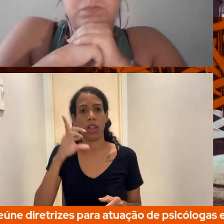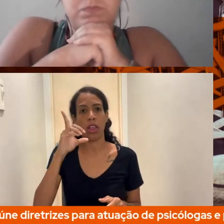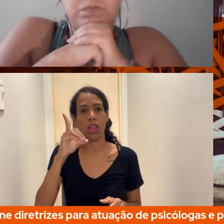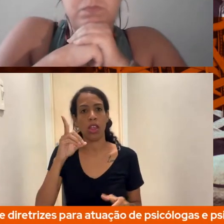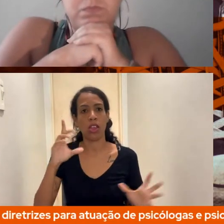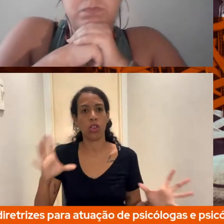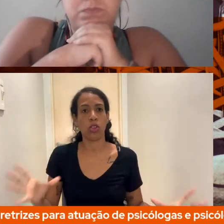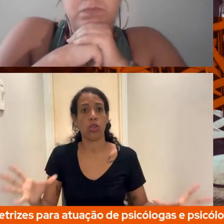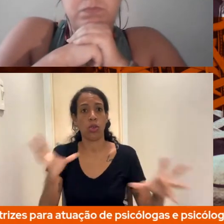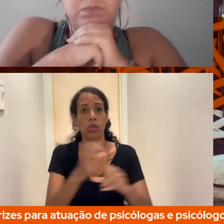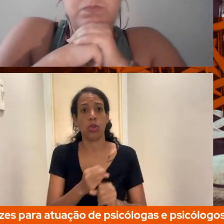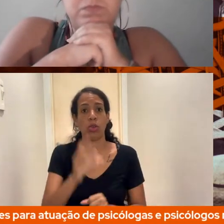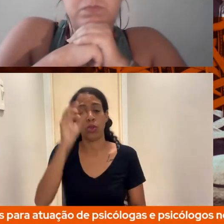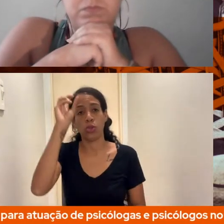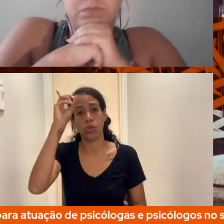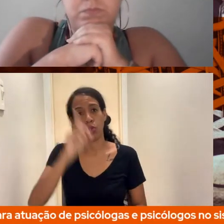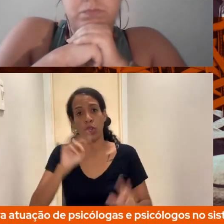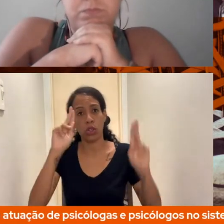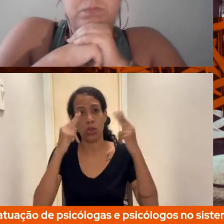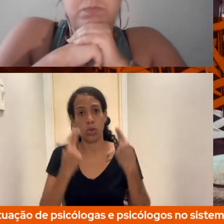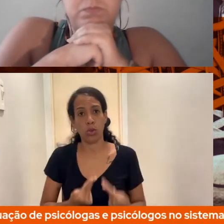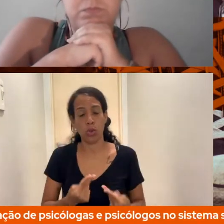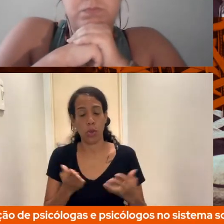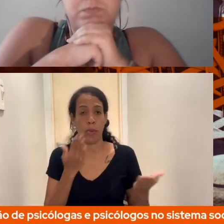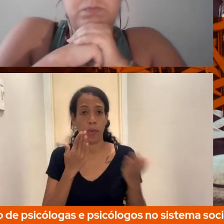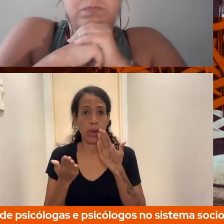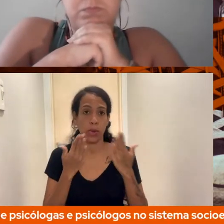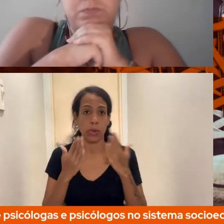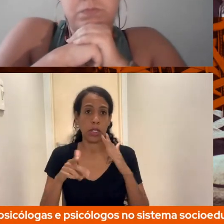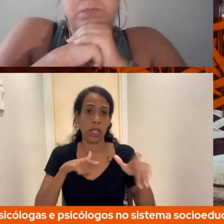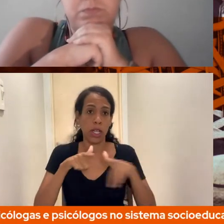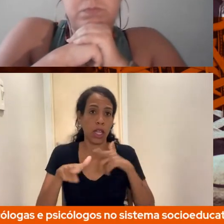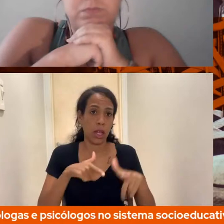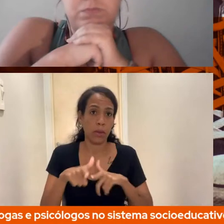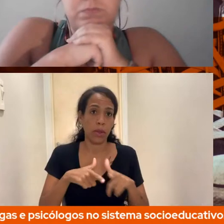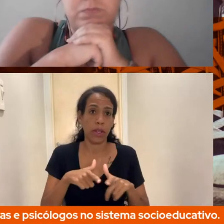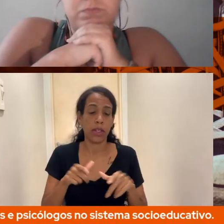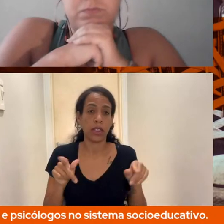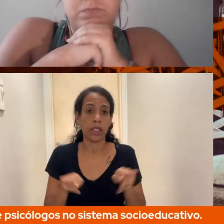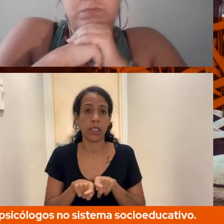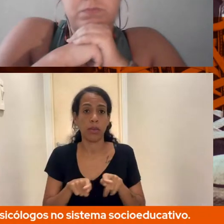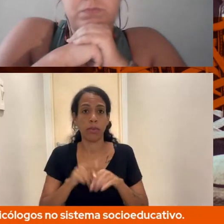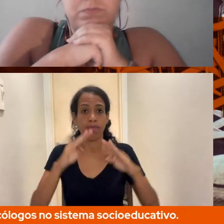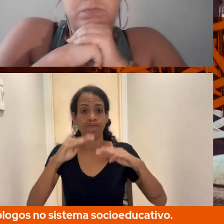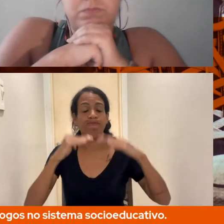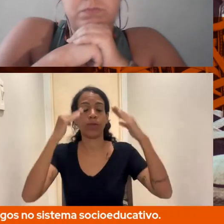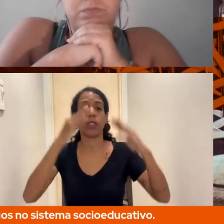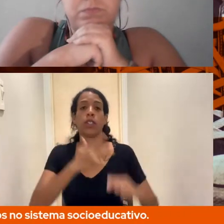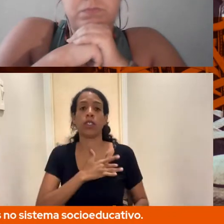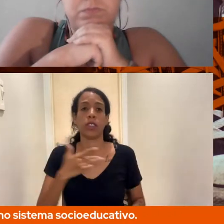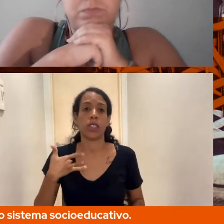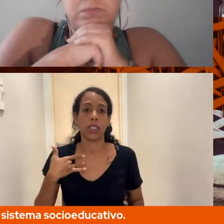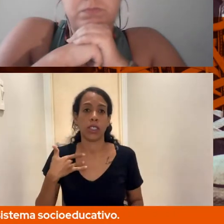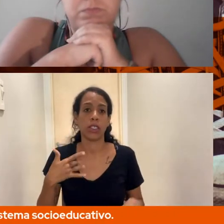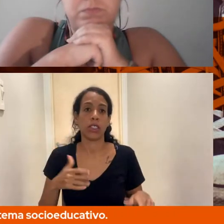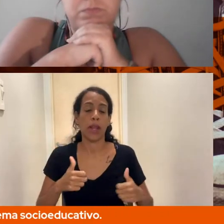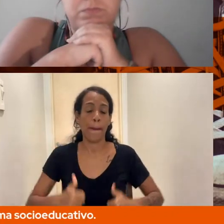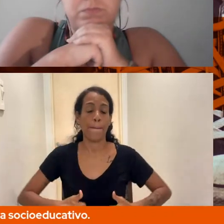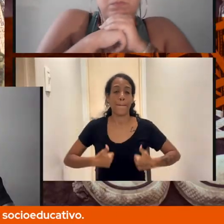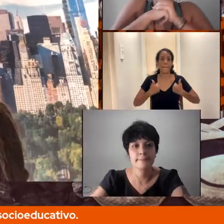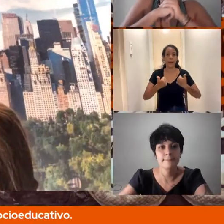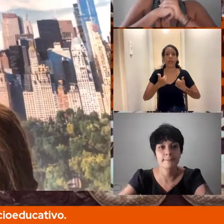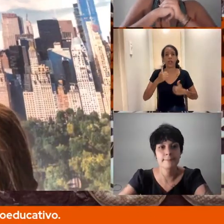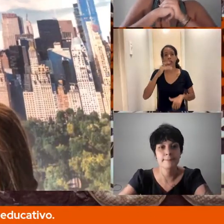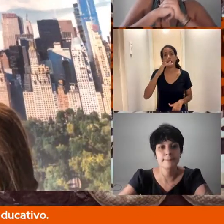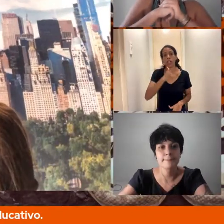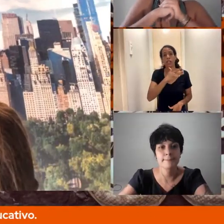Universal dos Direitos Humanos. O psicólogo trabalhará visando promover a saúde e a qualidade de vida das